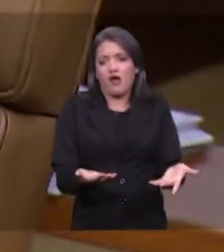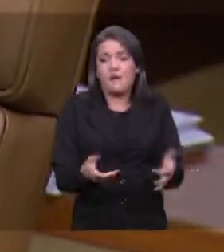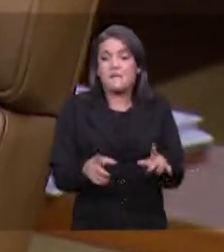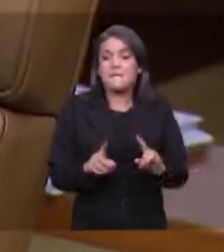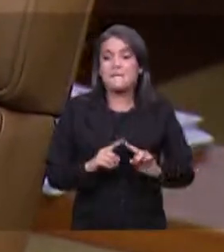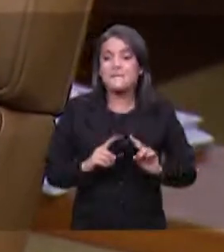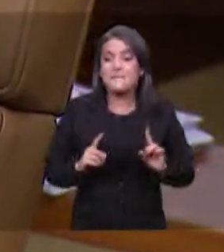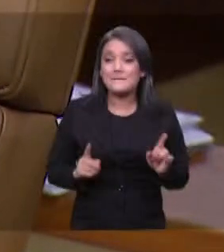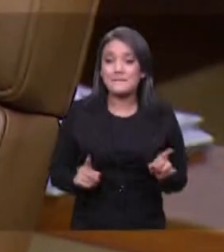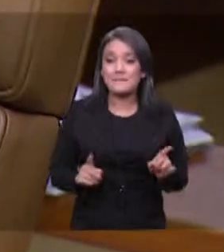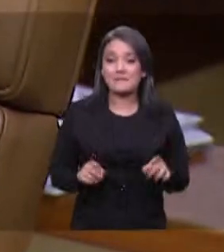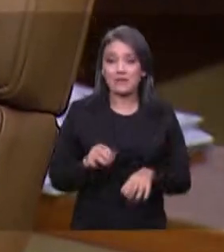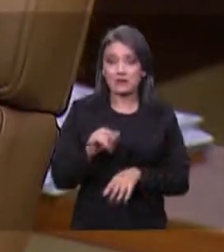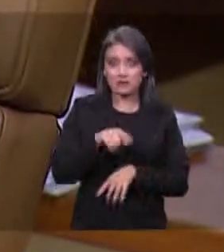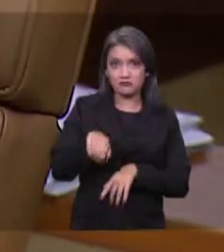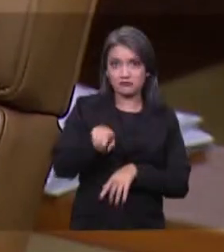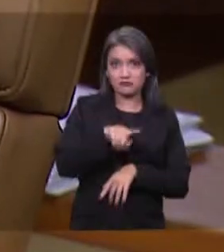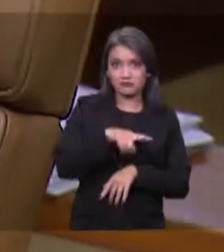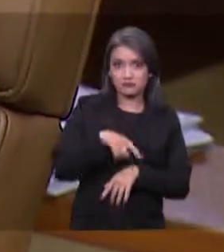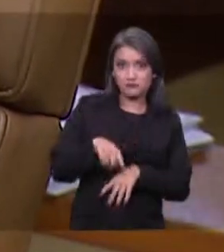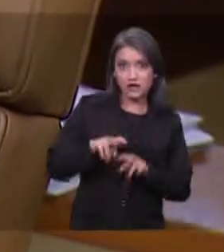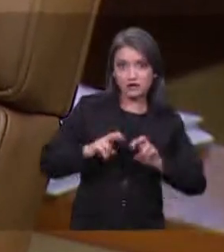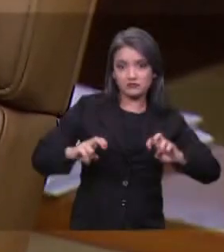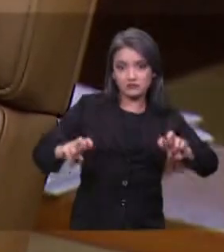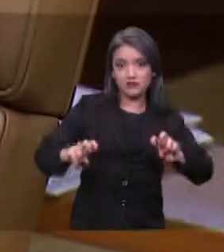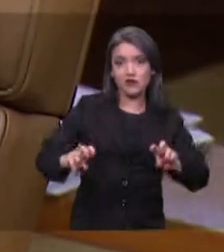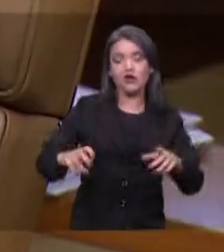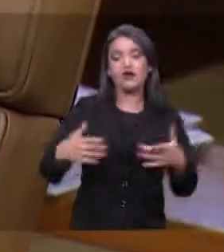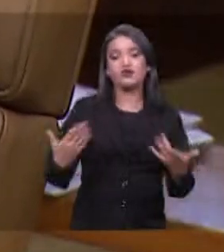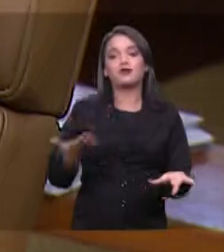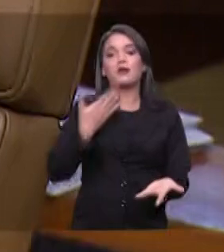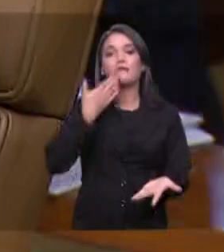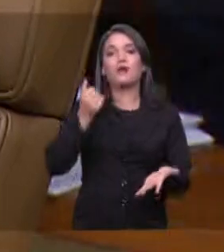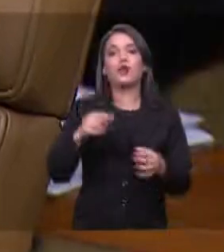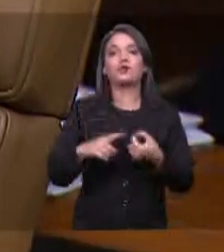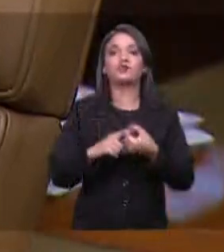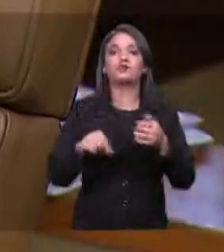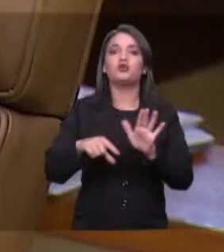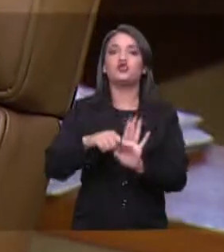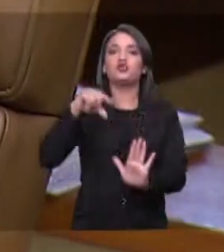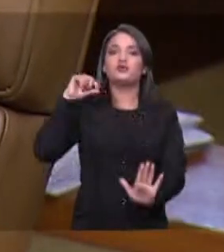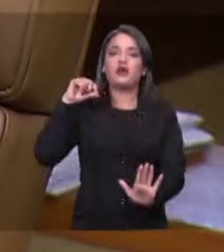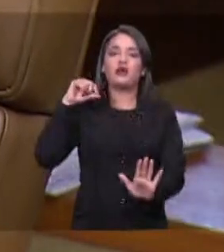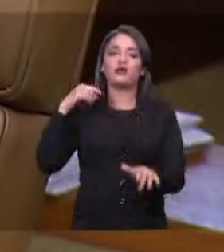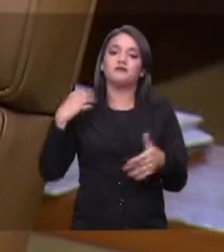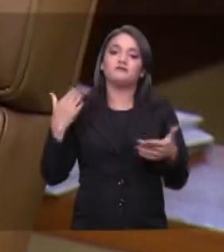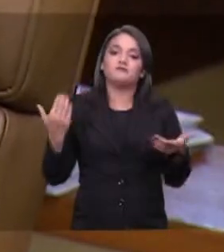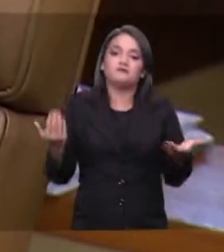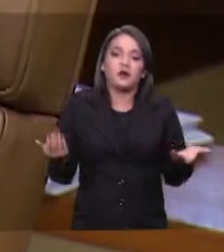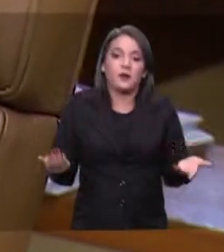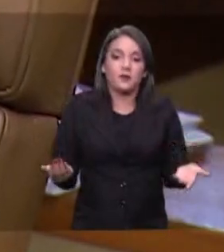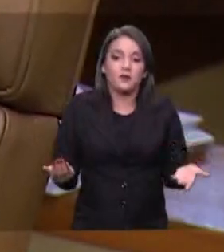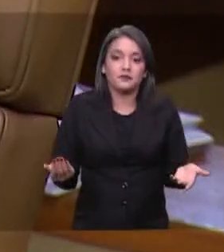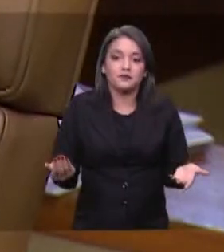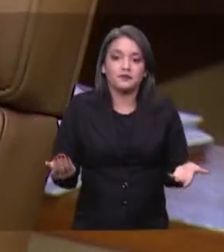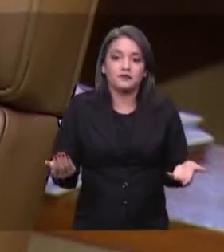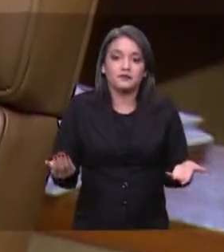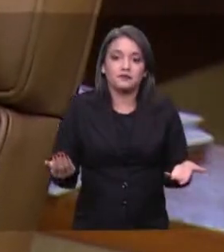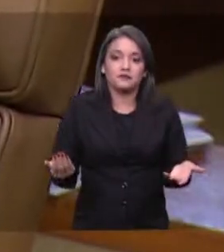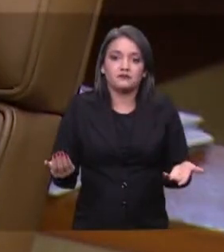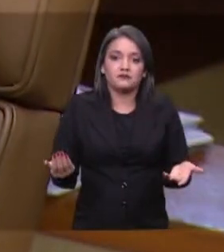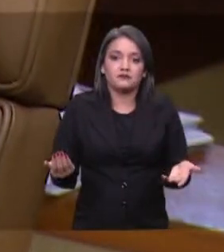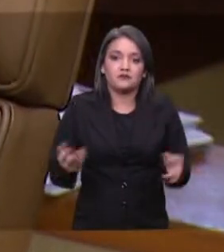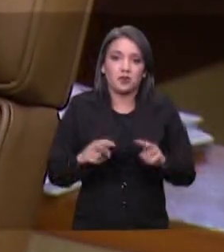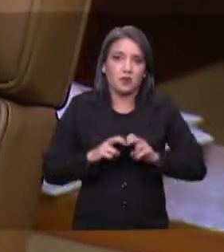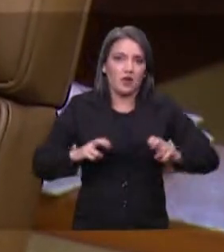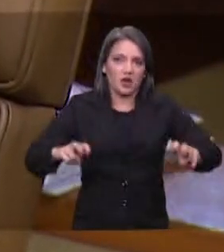se Vossas Excelências entenderem de destacar esse dispositivo, eu acho que o colegiado é